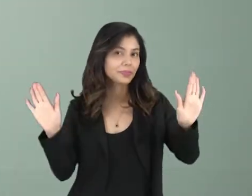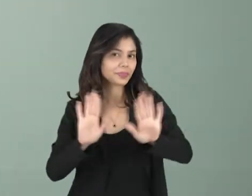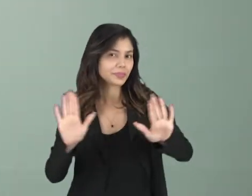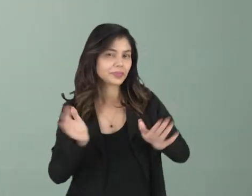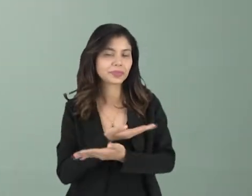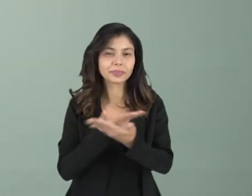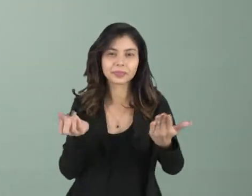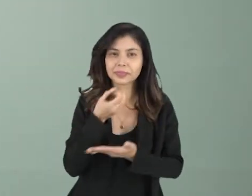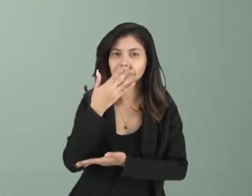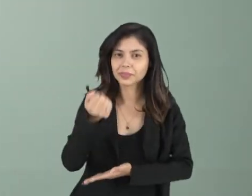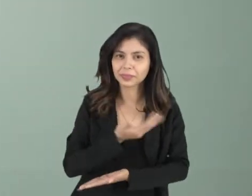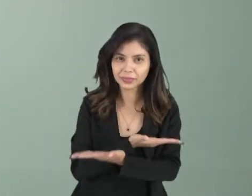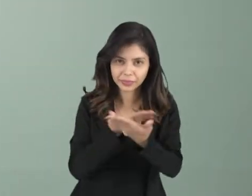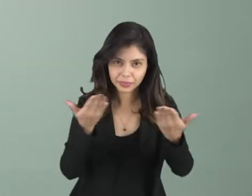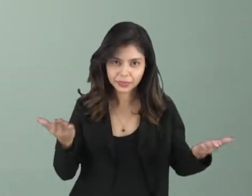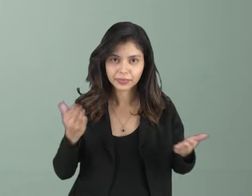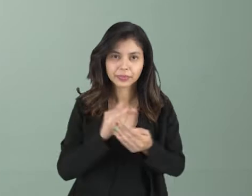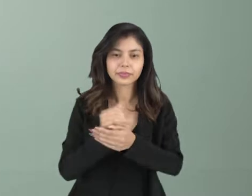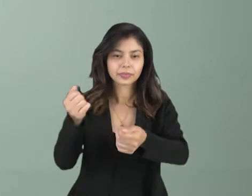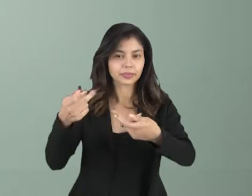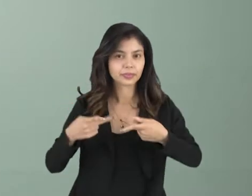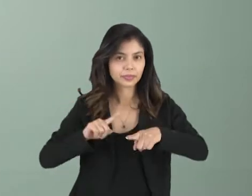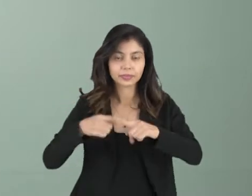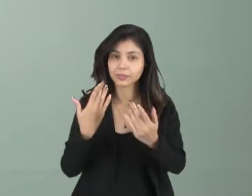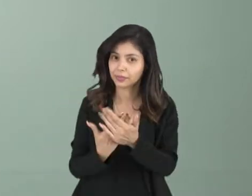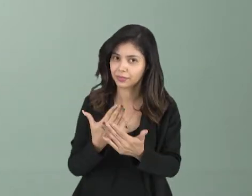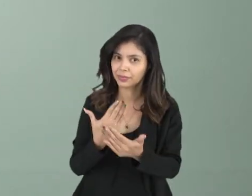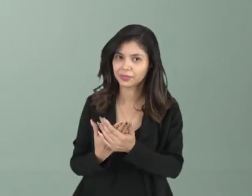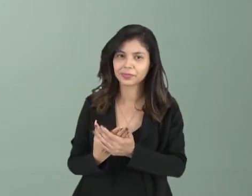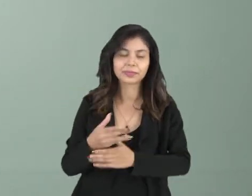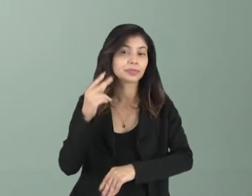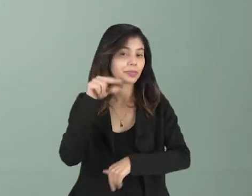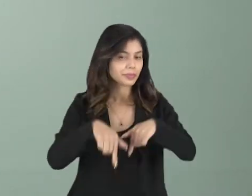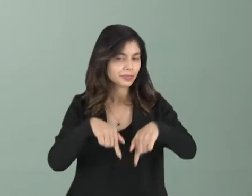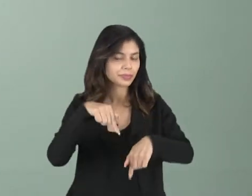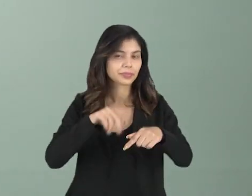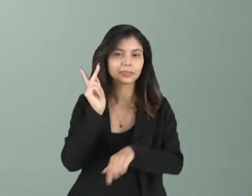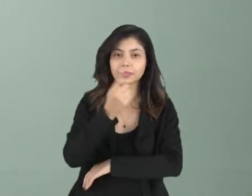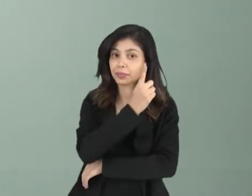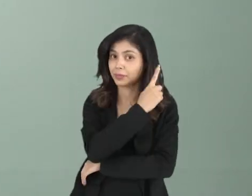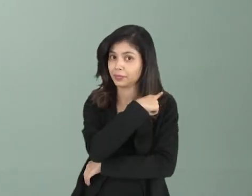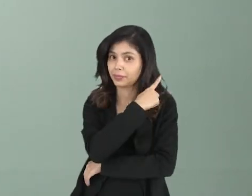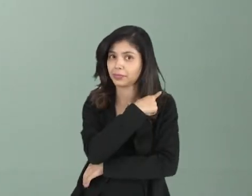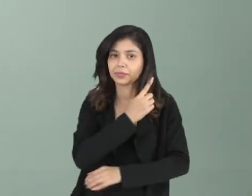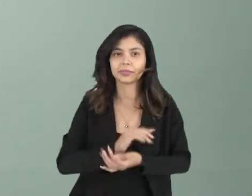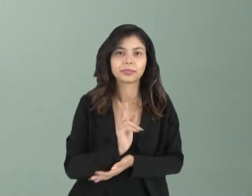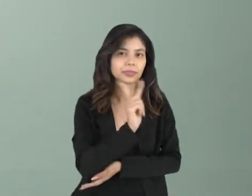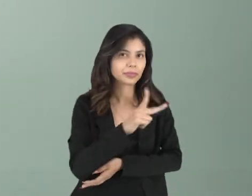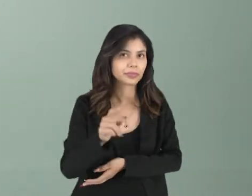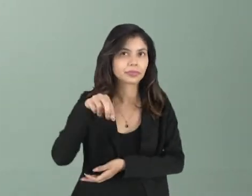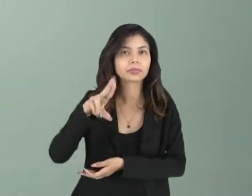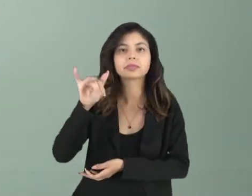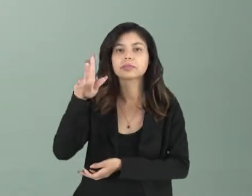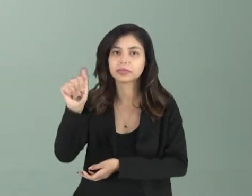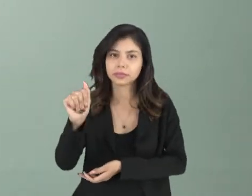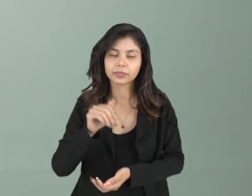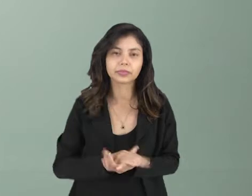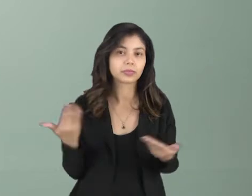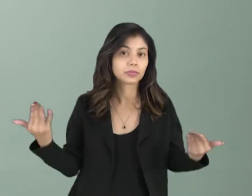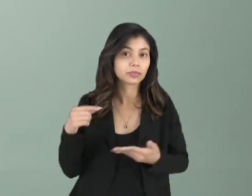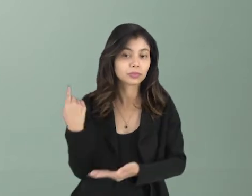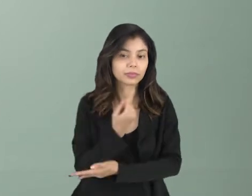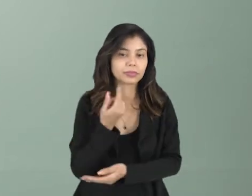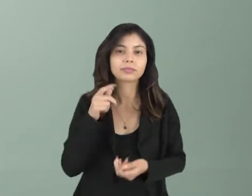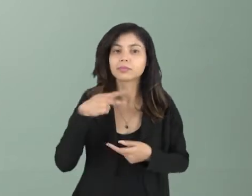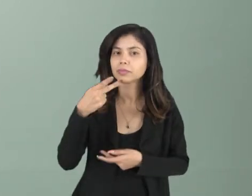Olá, pessoal, tudo bem? Sejam bem-vindos a mais uma aula de Química da primeira série. Sou a professora Núbia e hoje a gente